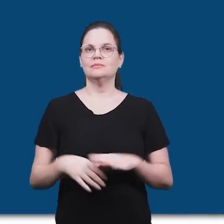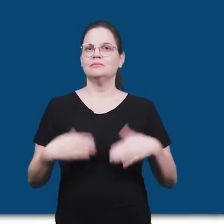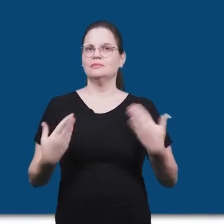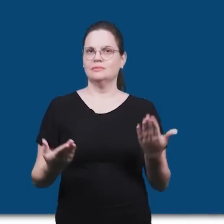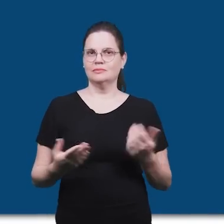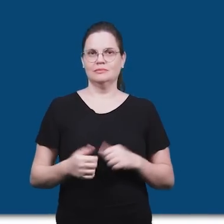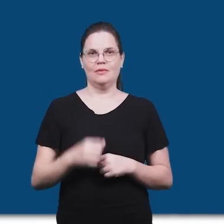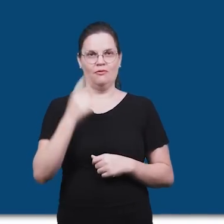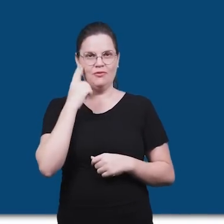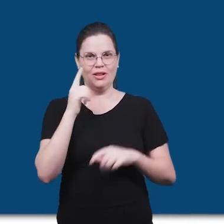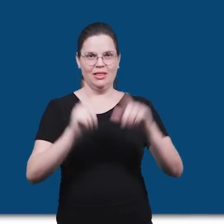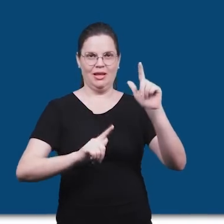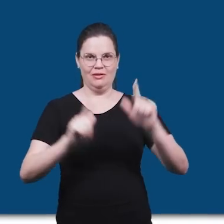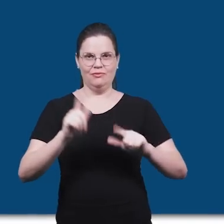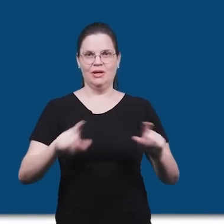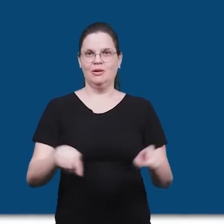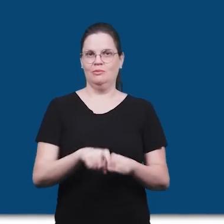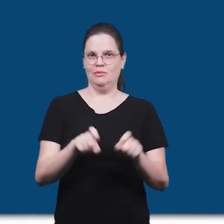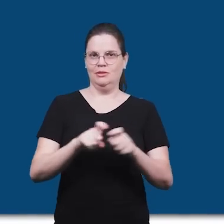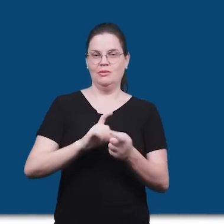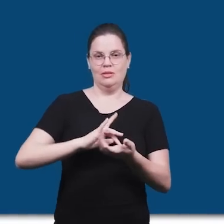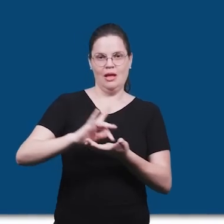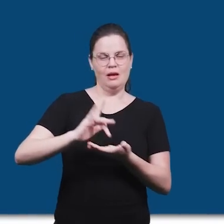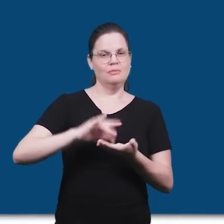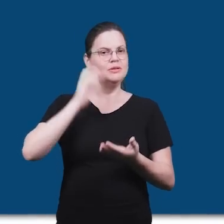Tablet, smartphone, isso mesmo.